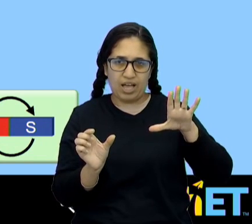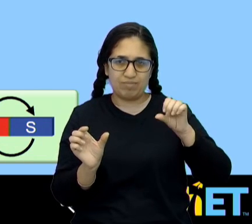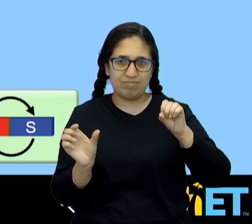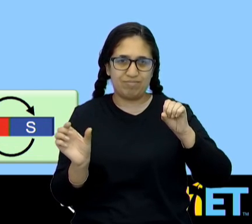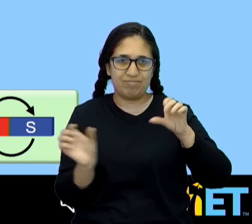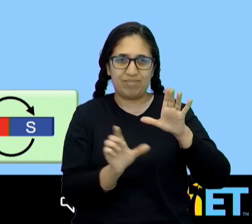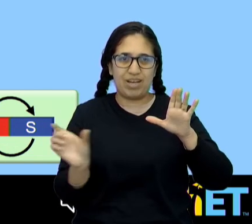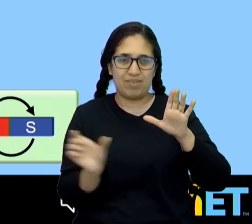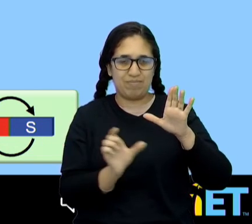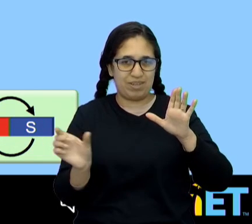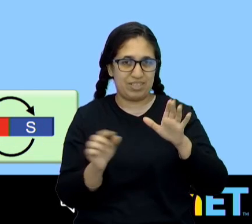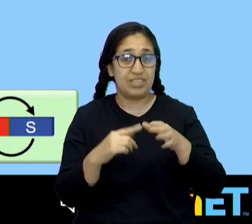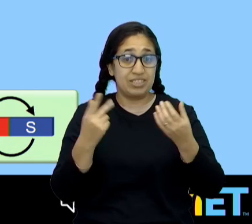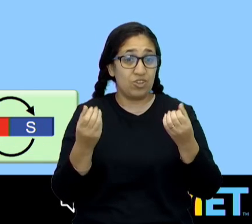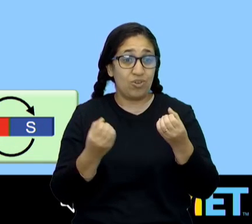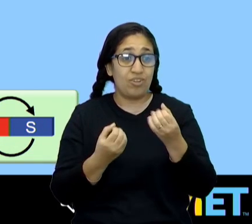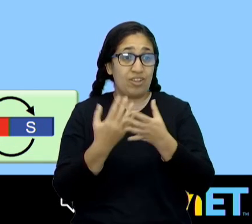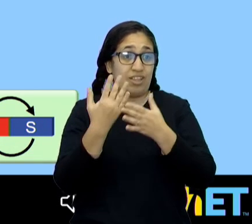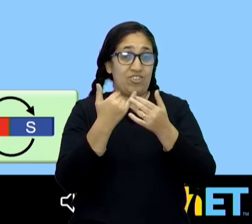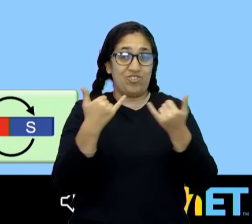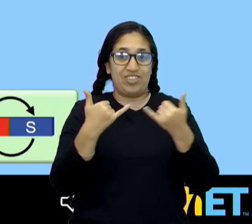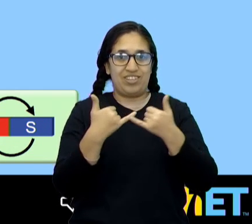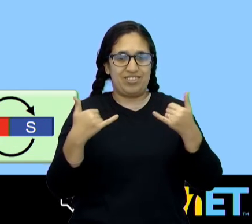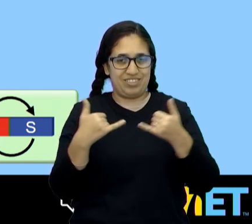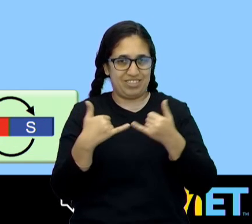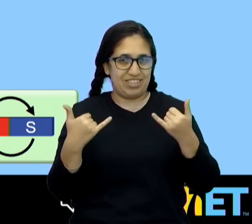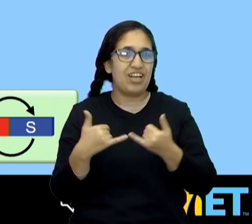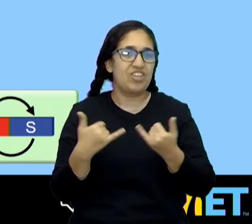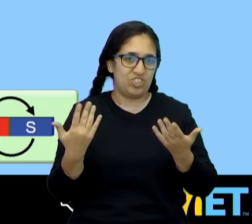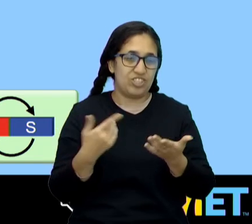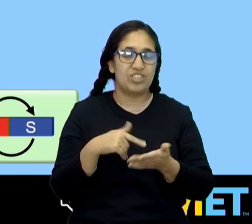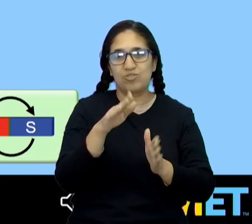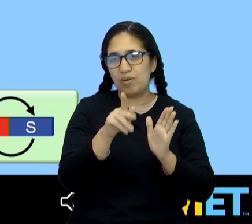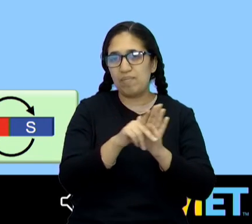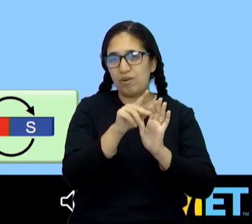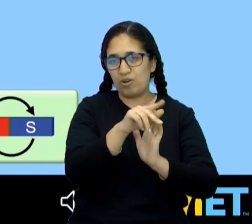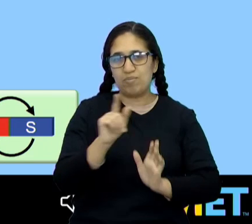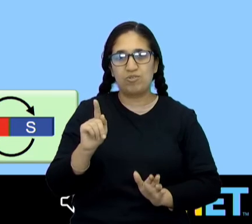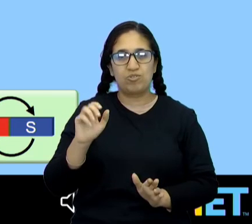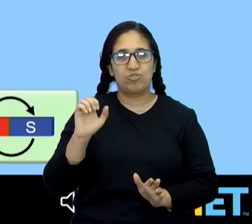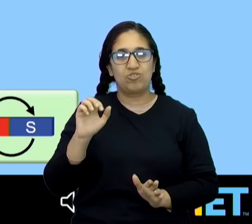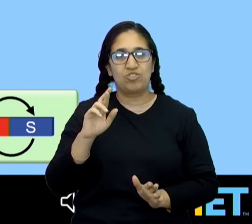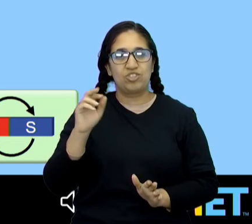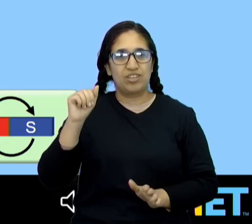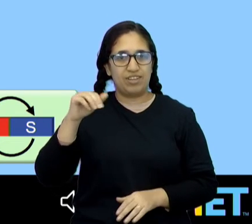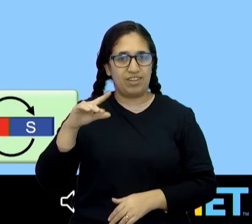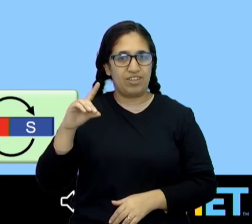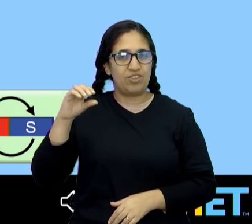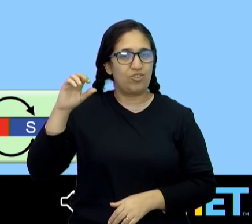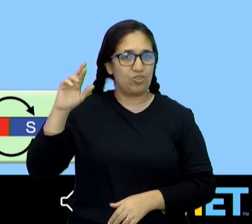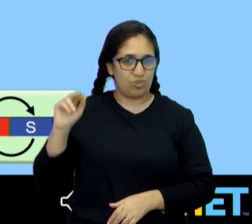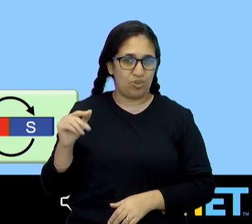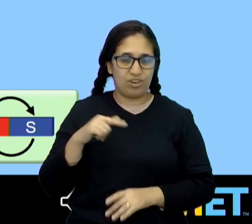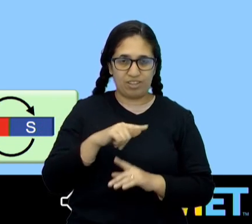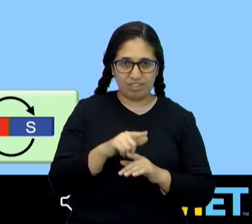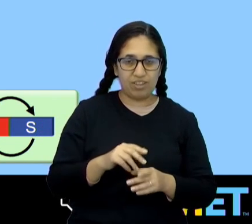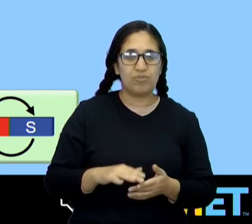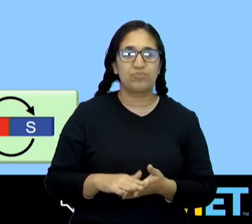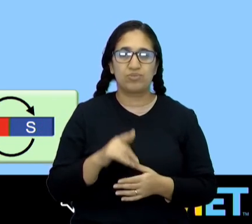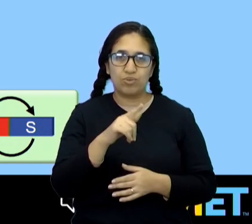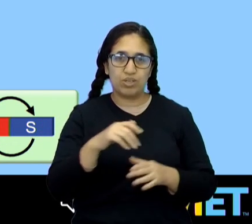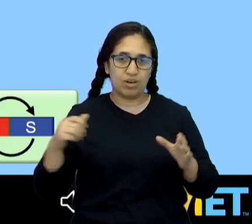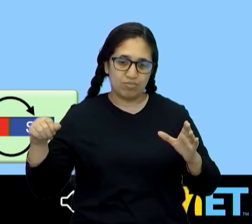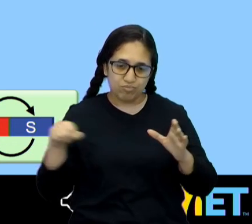Ou seja, você gera eletricidade. E os geradores têm isso, tem esta bobina e tem os ímãs. Quando a